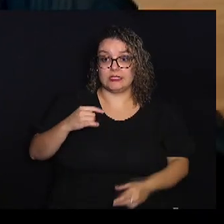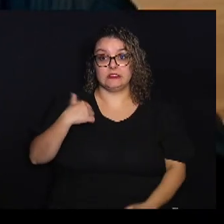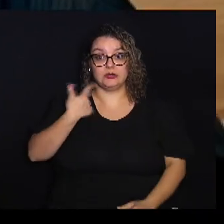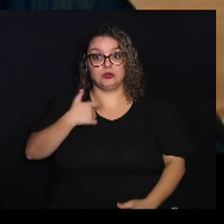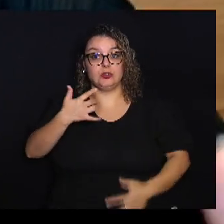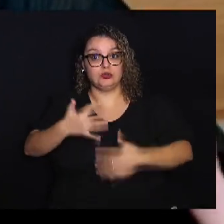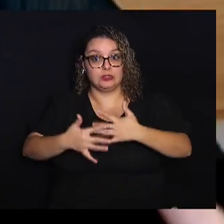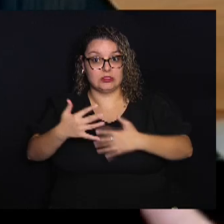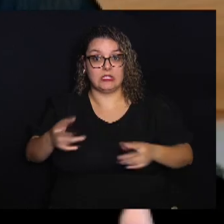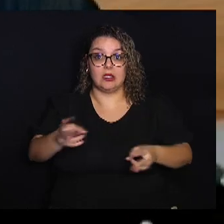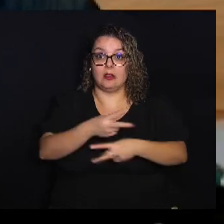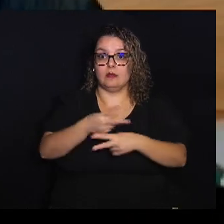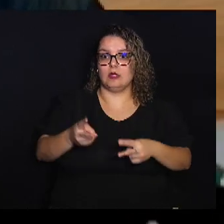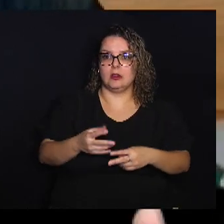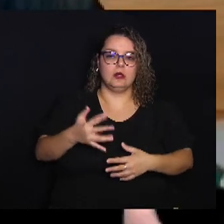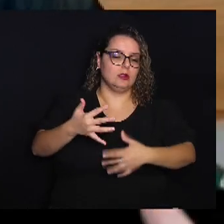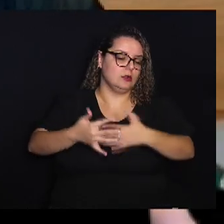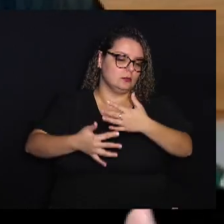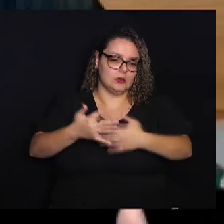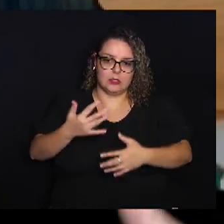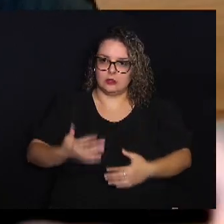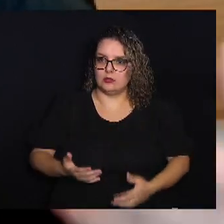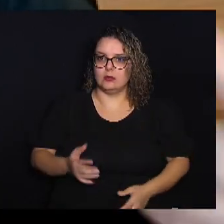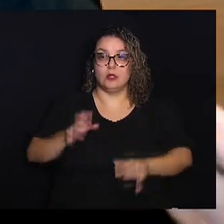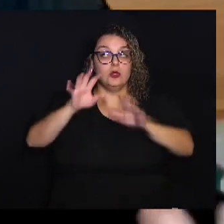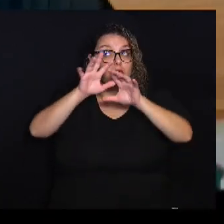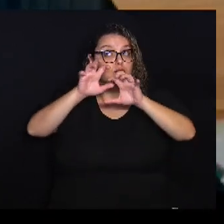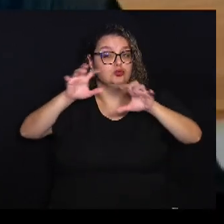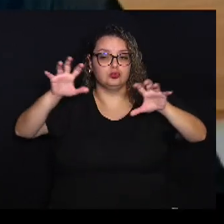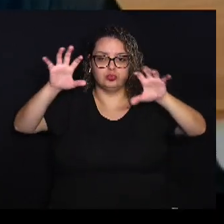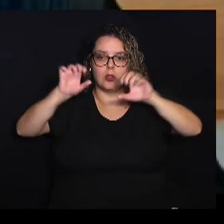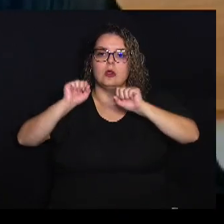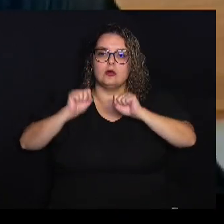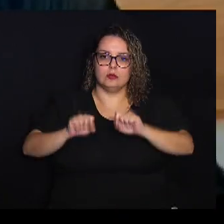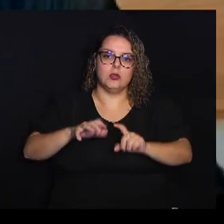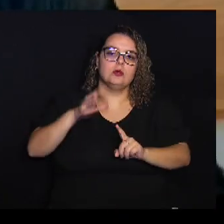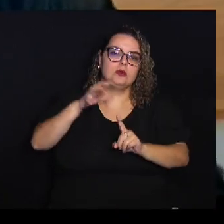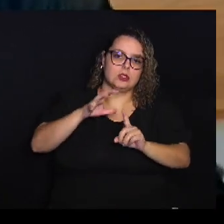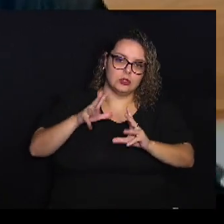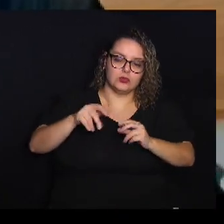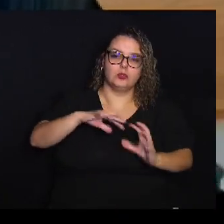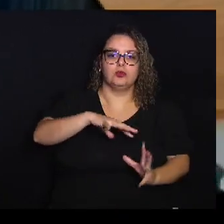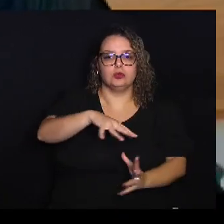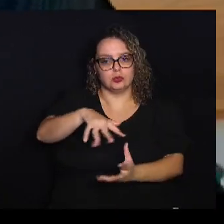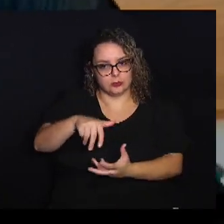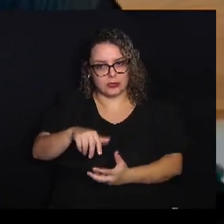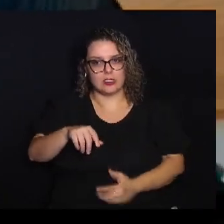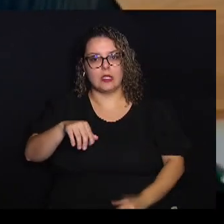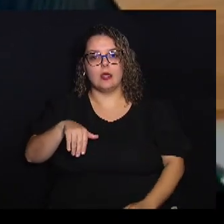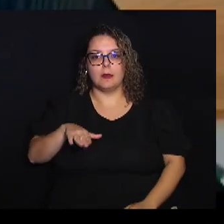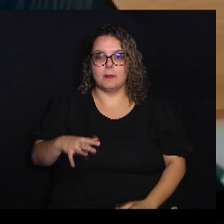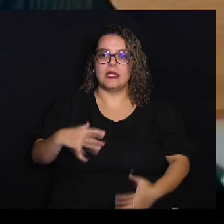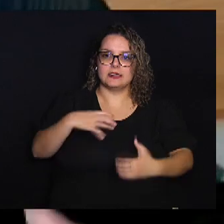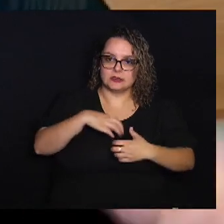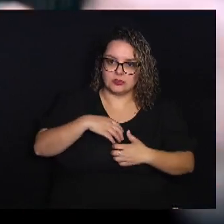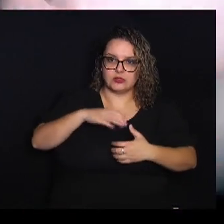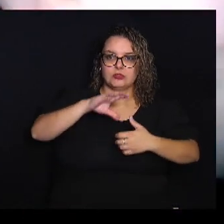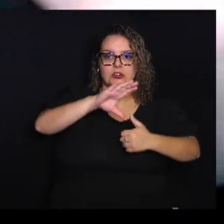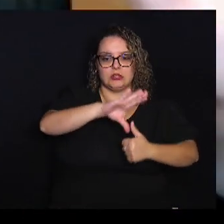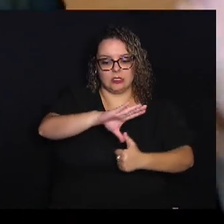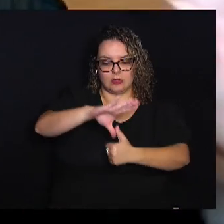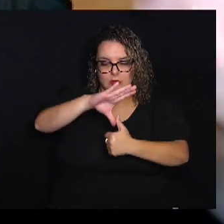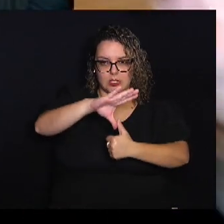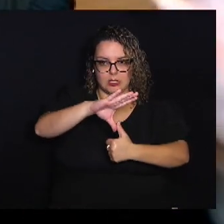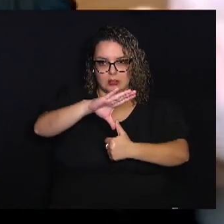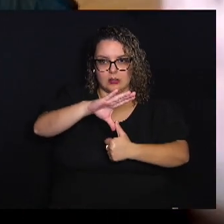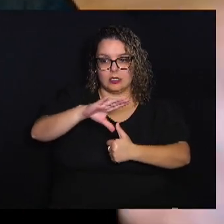atrapalhamos os ventos, atrapalhamos a formação de nuvens que podem afetar todo o planeta. É muito mais sentido na América do Sul, a gente